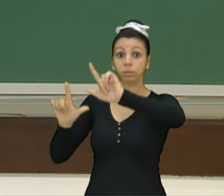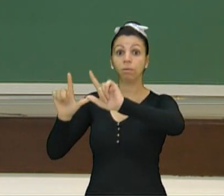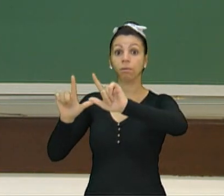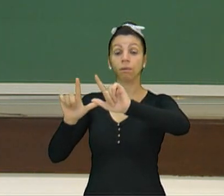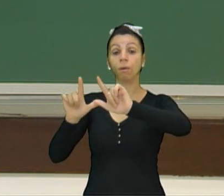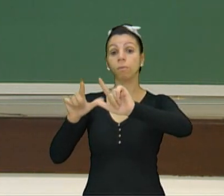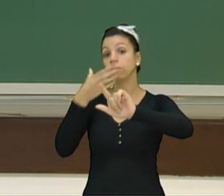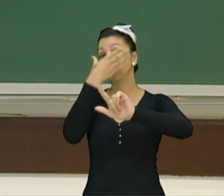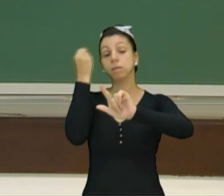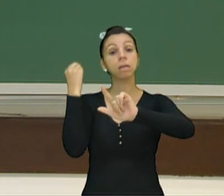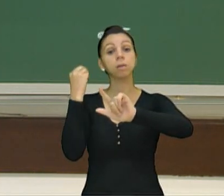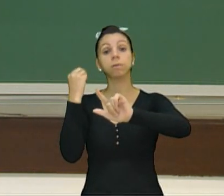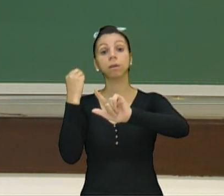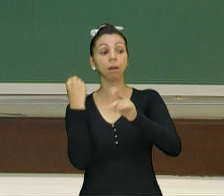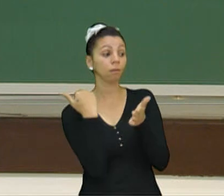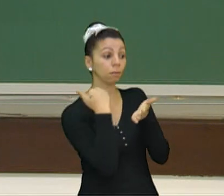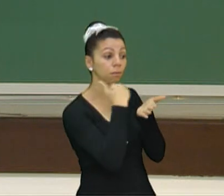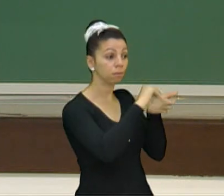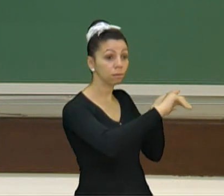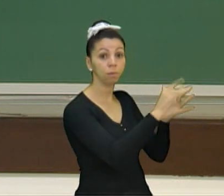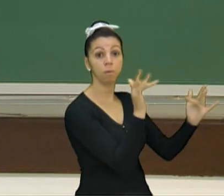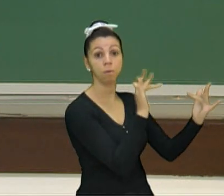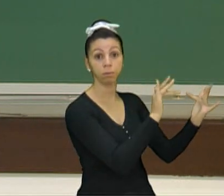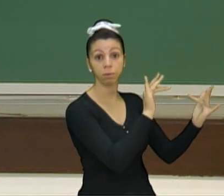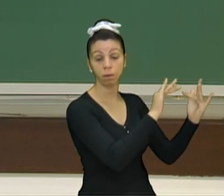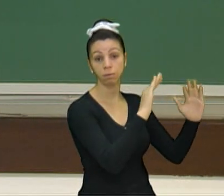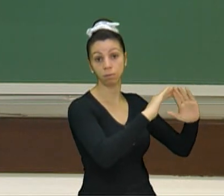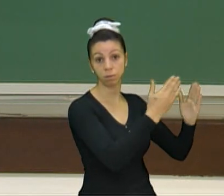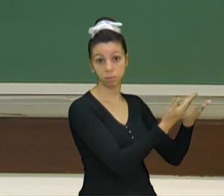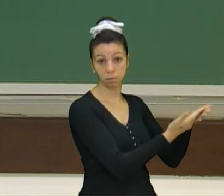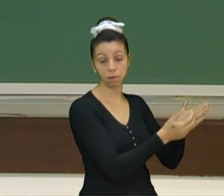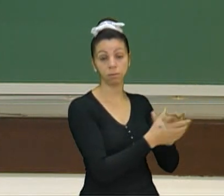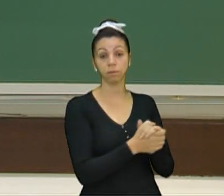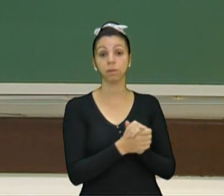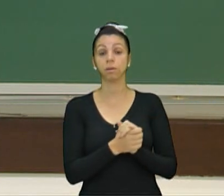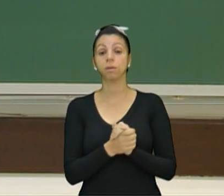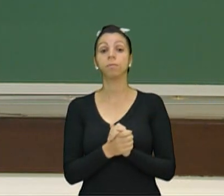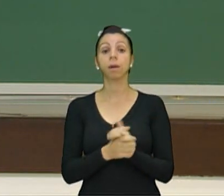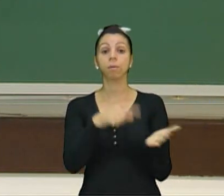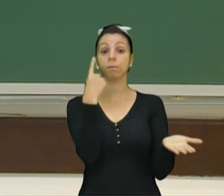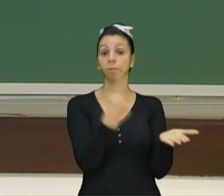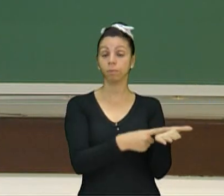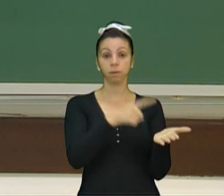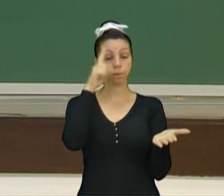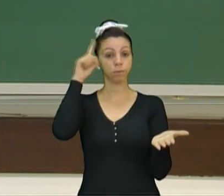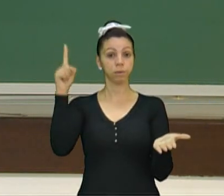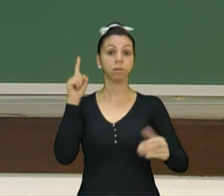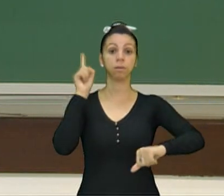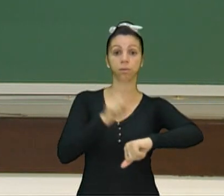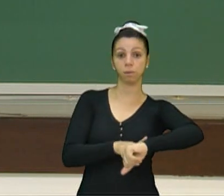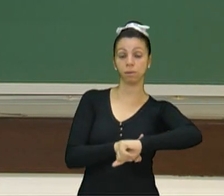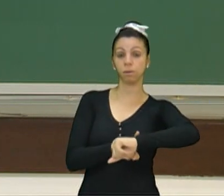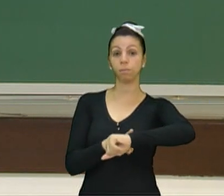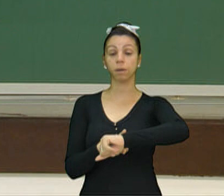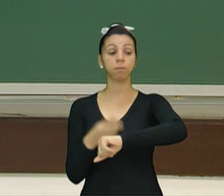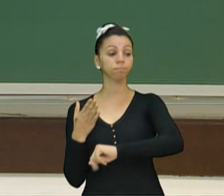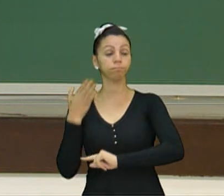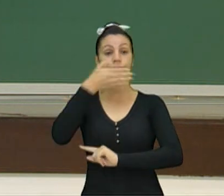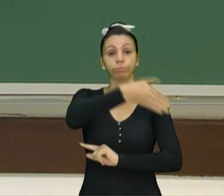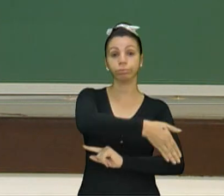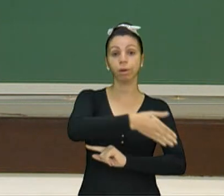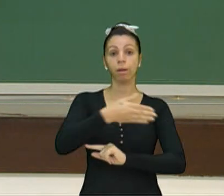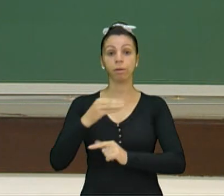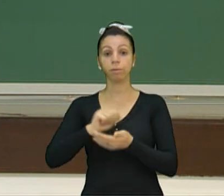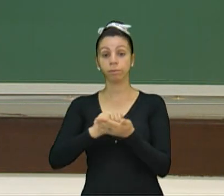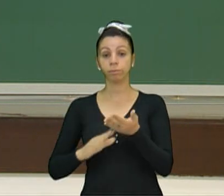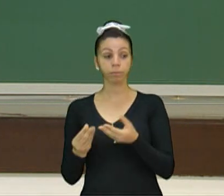ligar para a escola, de entrar em contato com a escola de vocês, para que vocês possam, então, marcar um dia e um horário para ir lá e levar